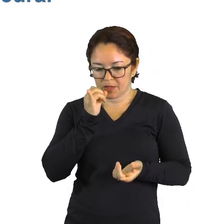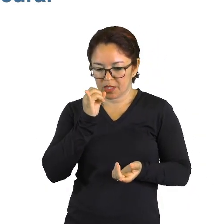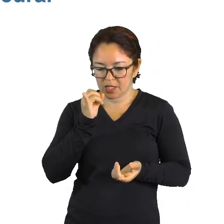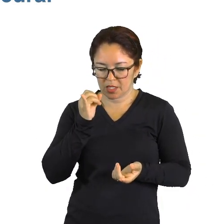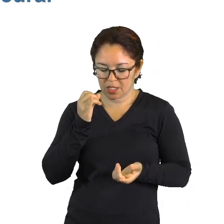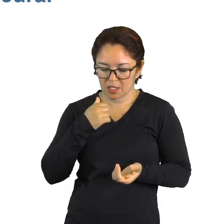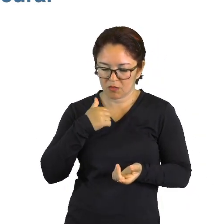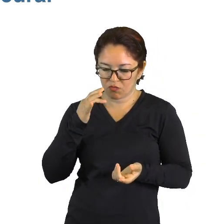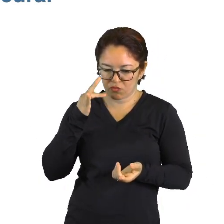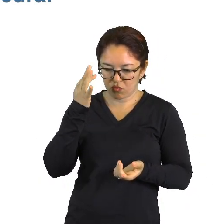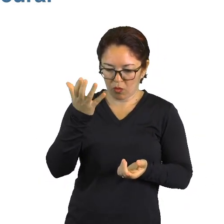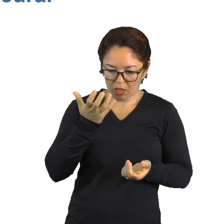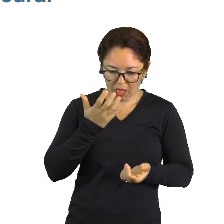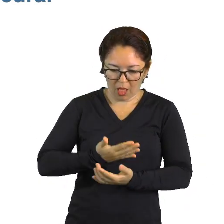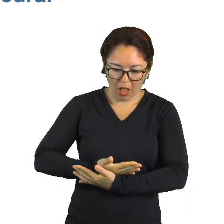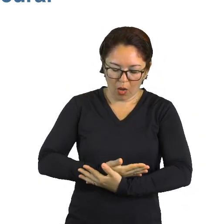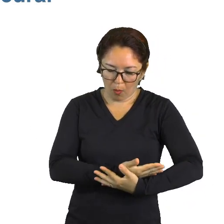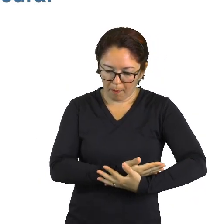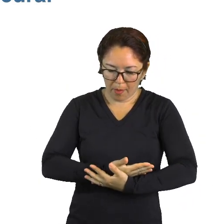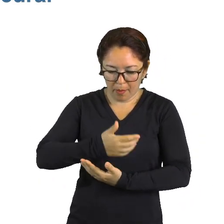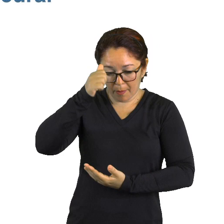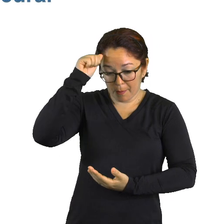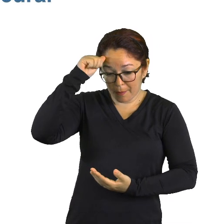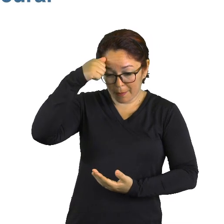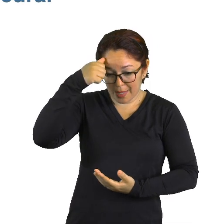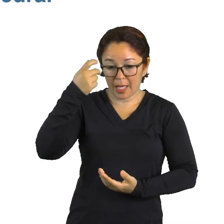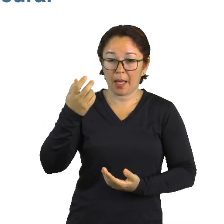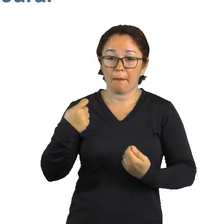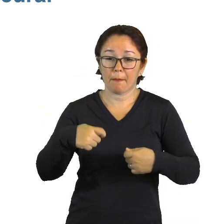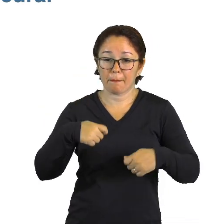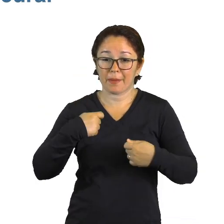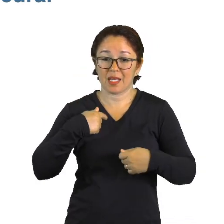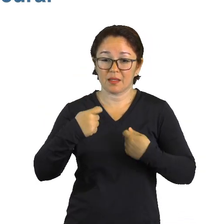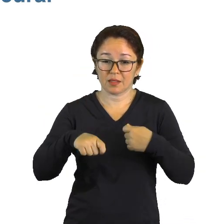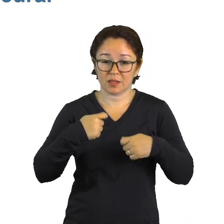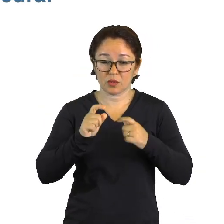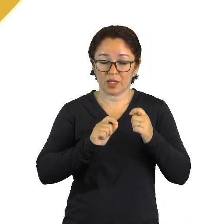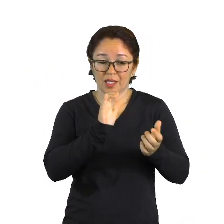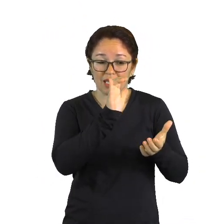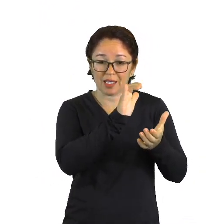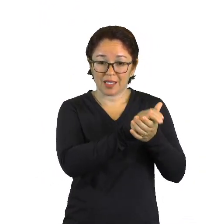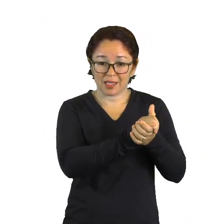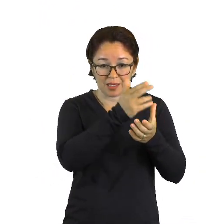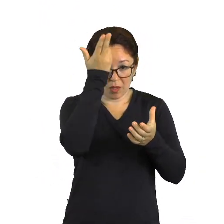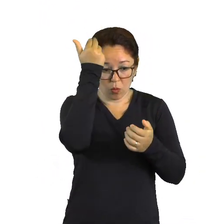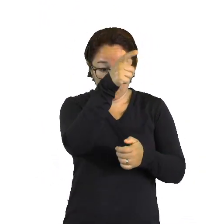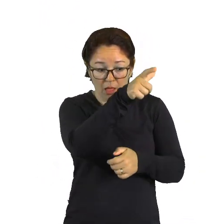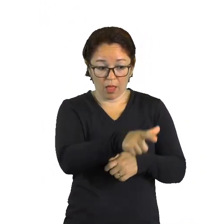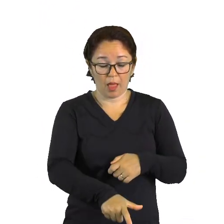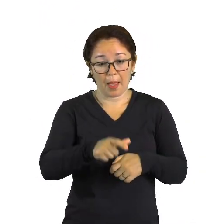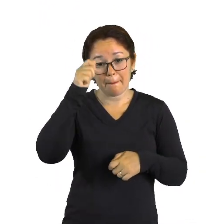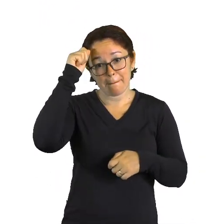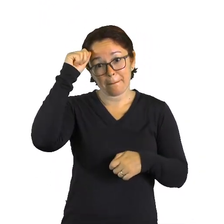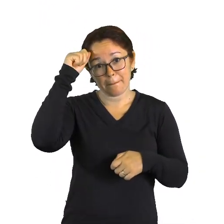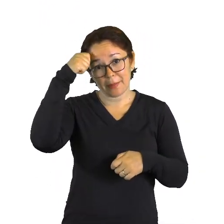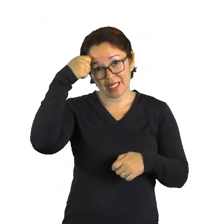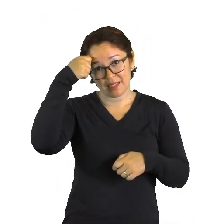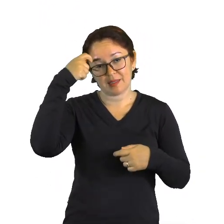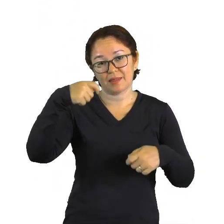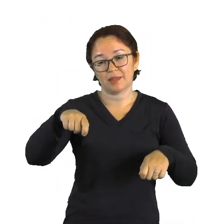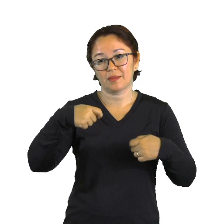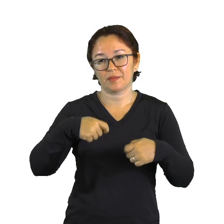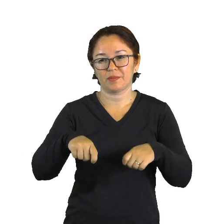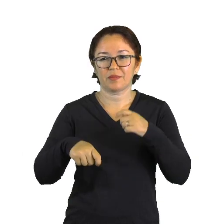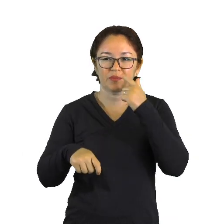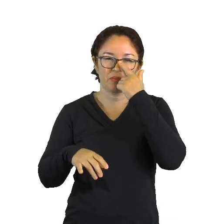nem a menina, tinha era que procurar uma coelha preta para casar. Não precisou